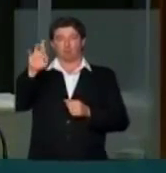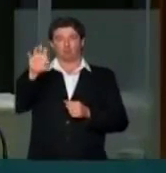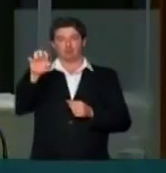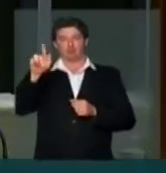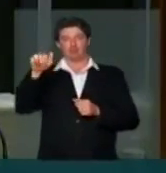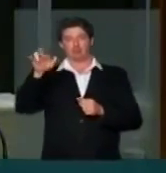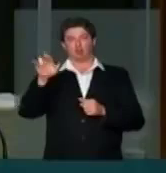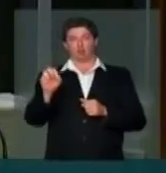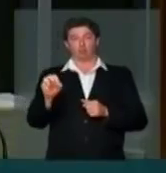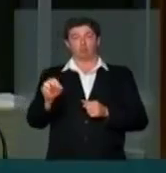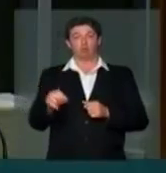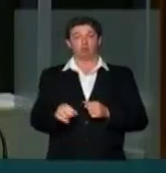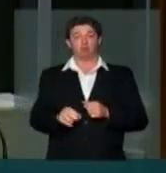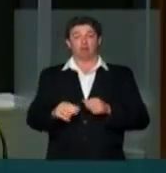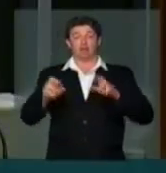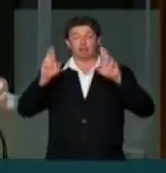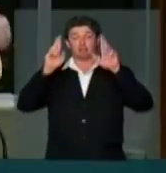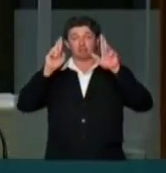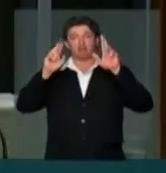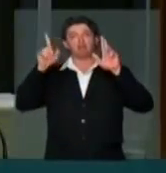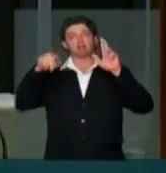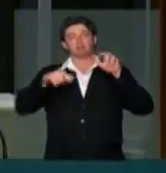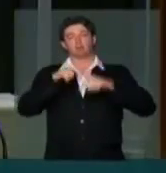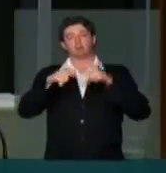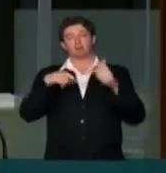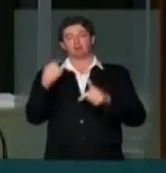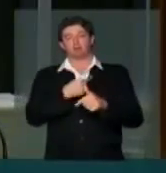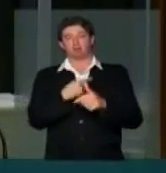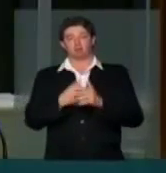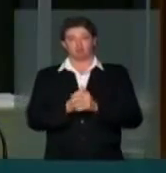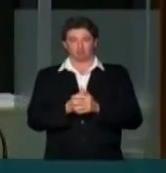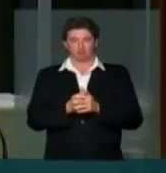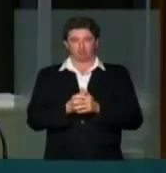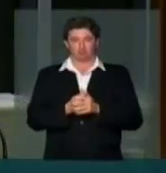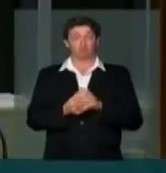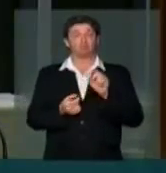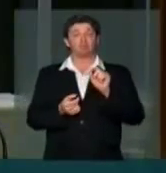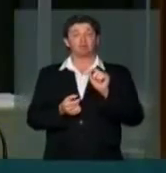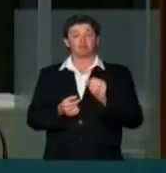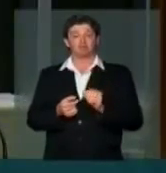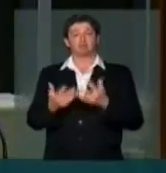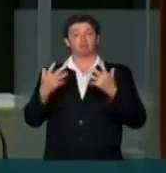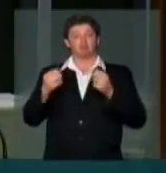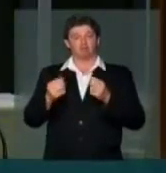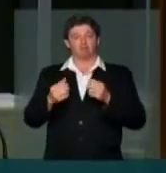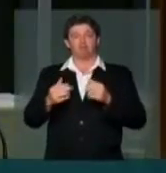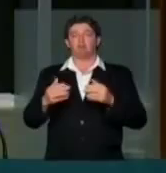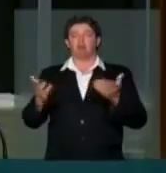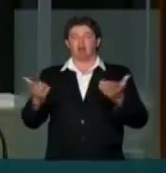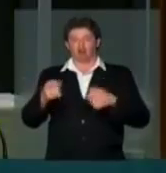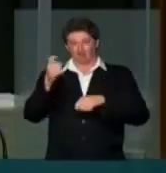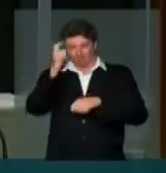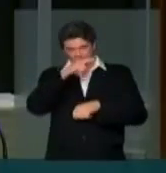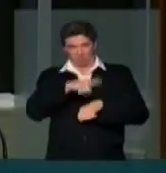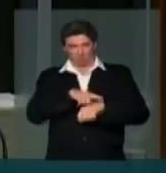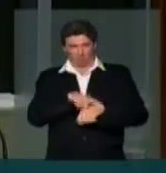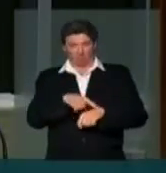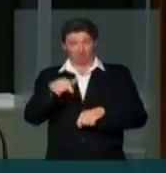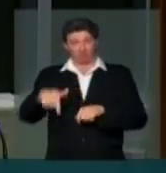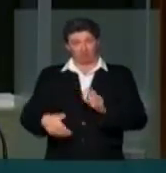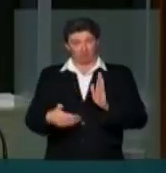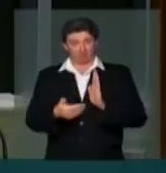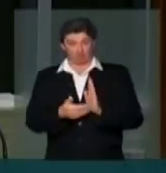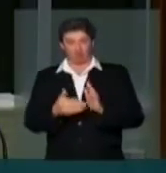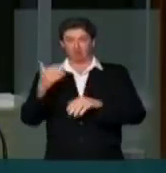esperança é o nosso ofício. A esperança de que atravessaremos este momento, nesta